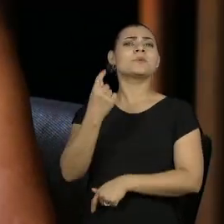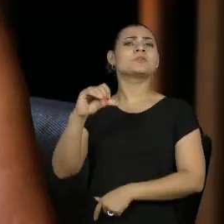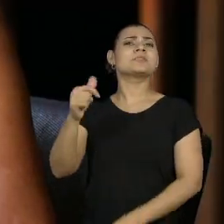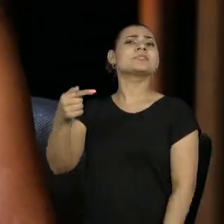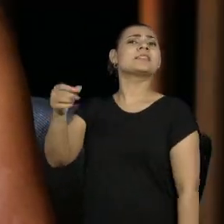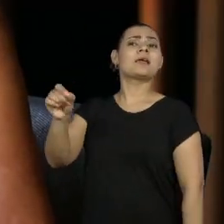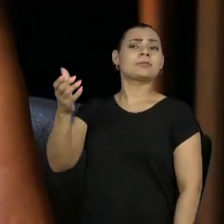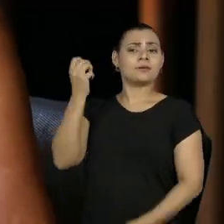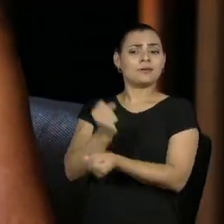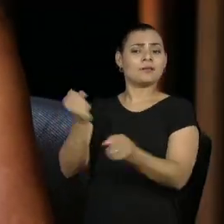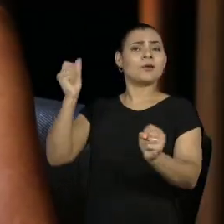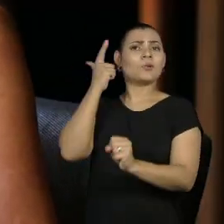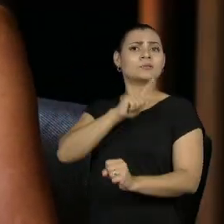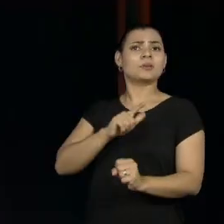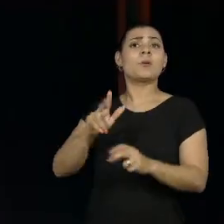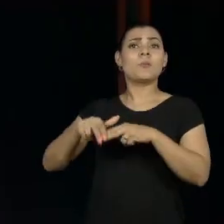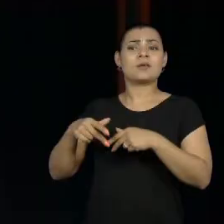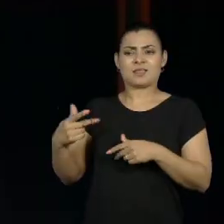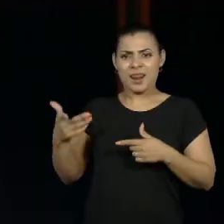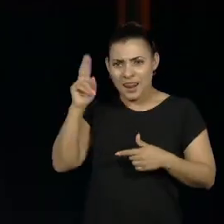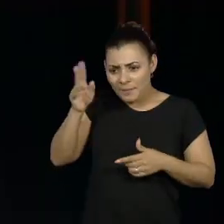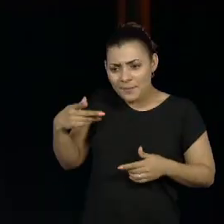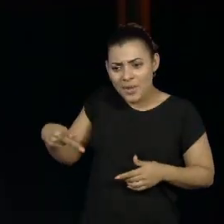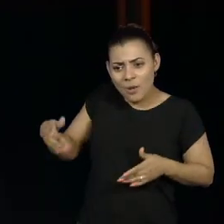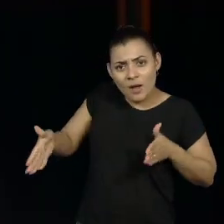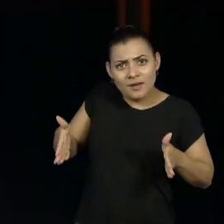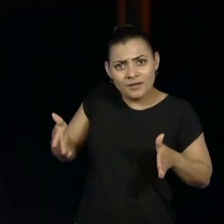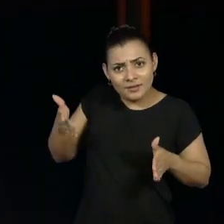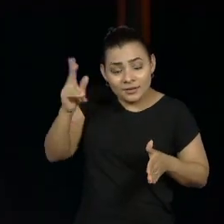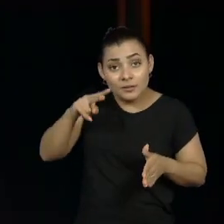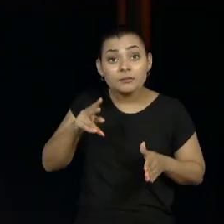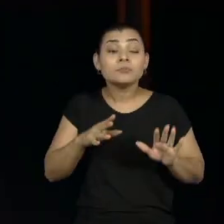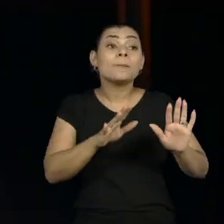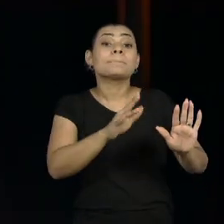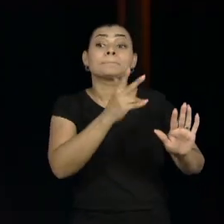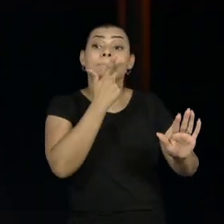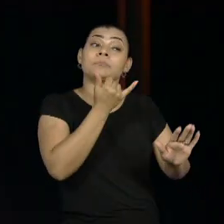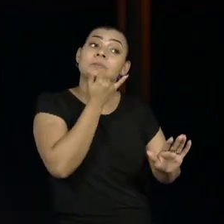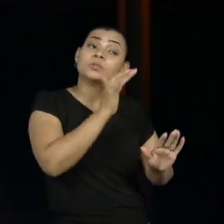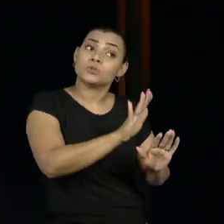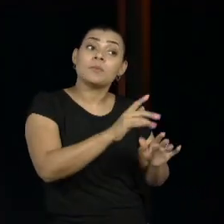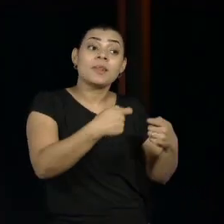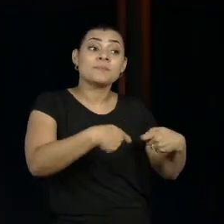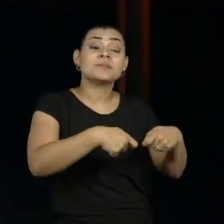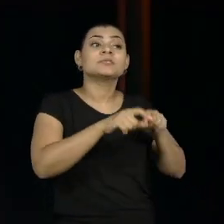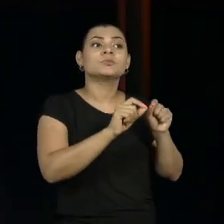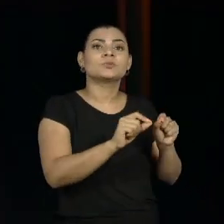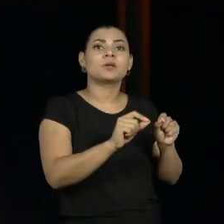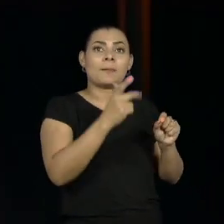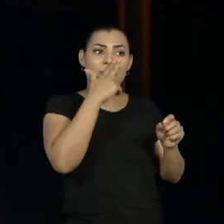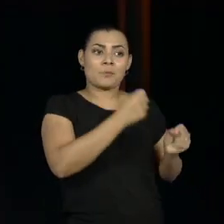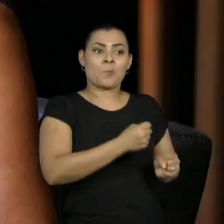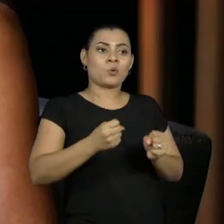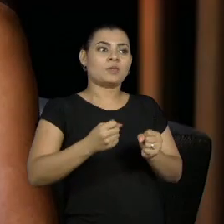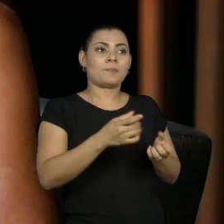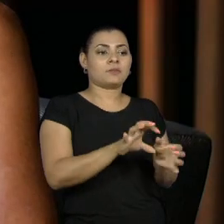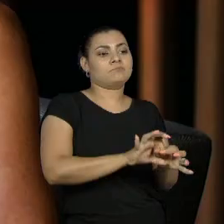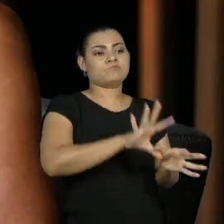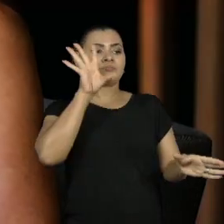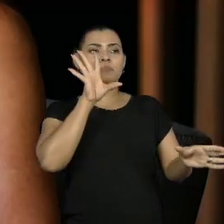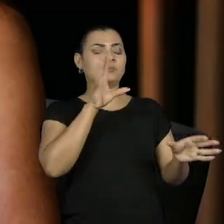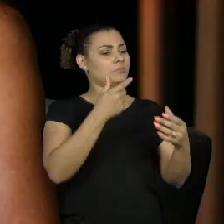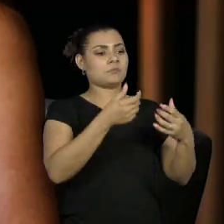78 coisa da guerra do Paraguai ele poderia ter aberto mão inclusive do seu poder antes você acha